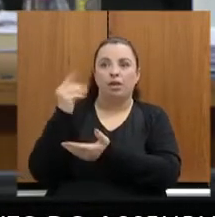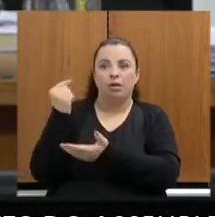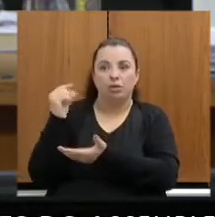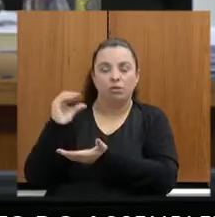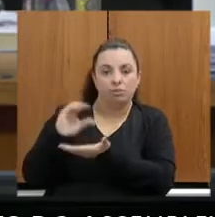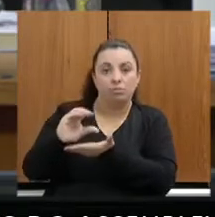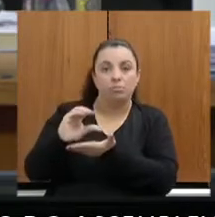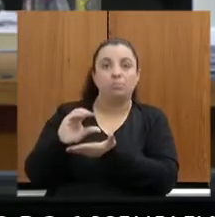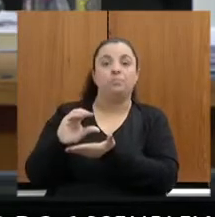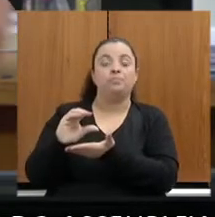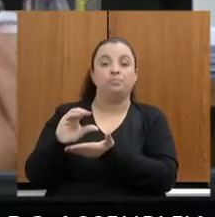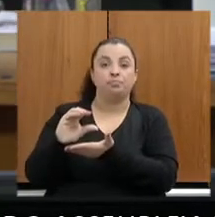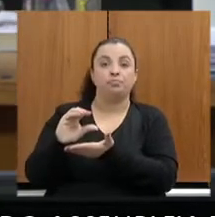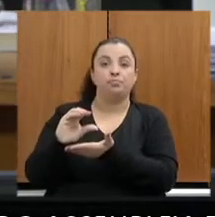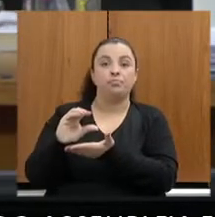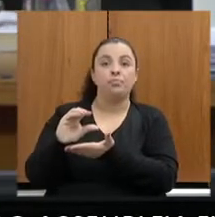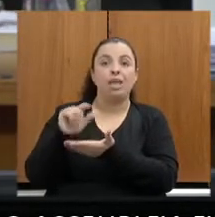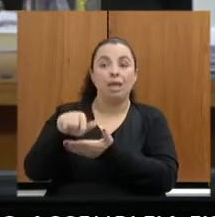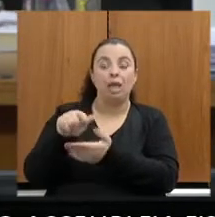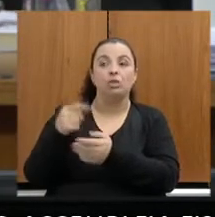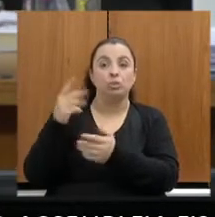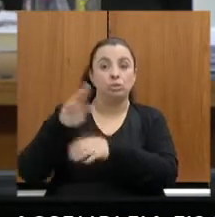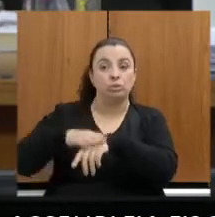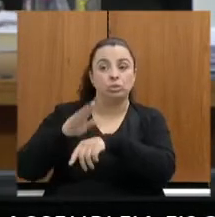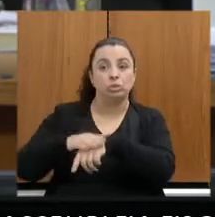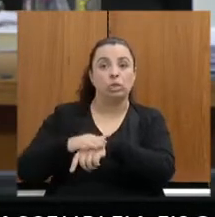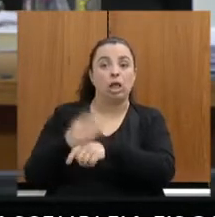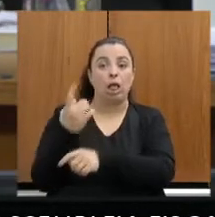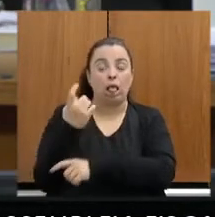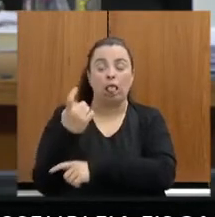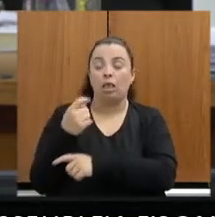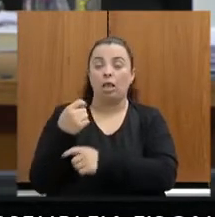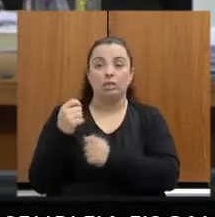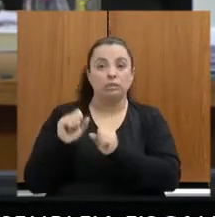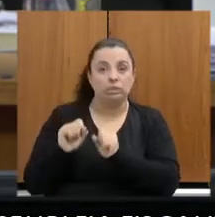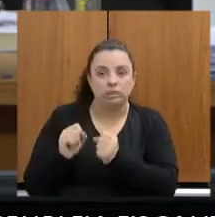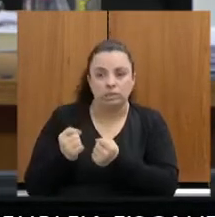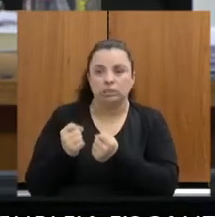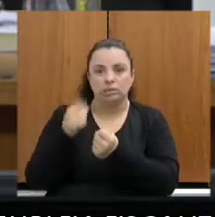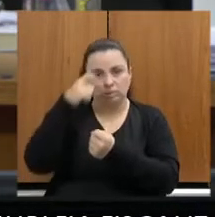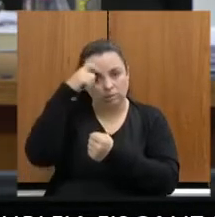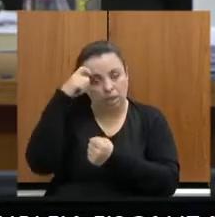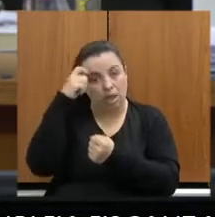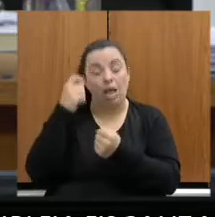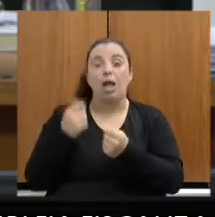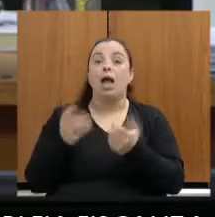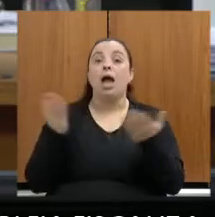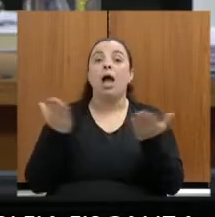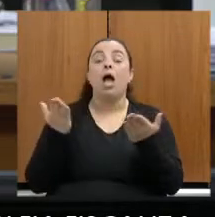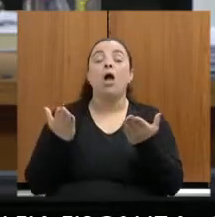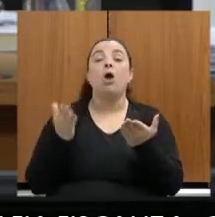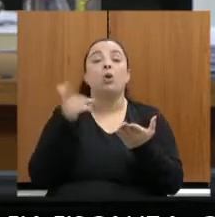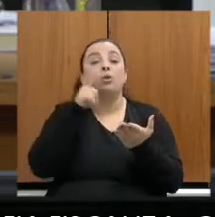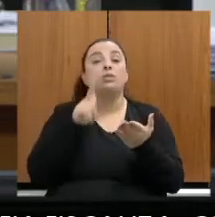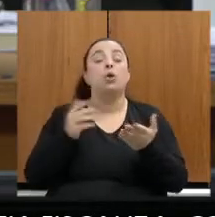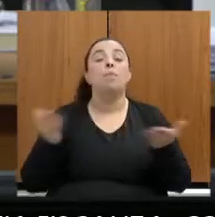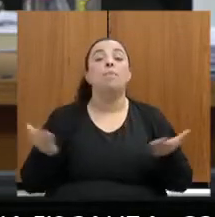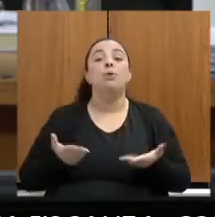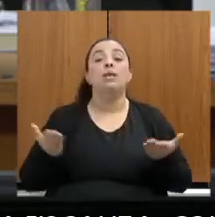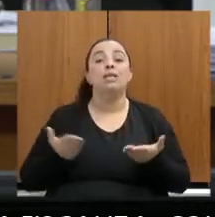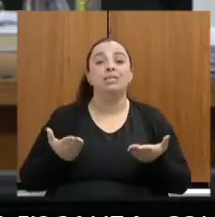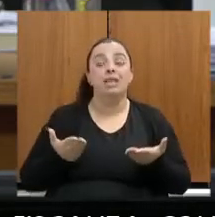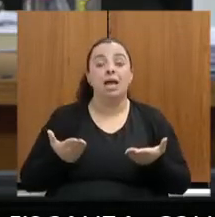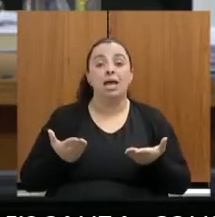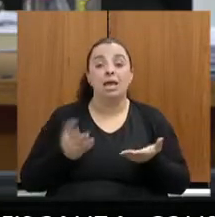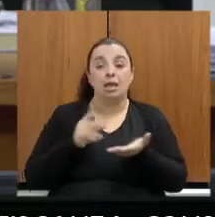município agora além de a gente ter modernizado a gente é a gente aumentou o